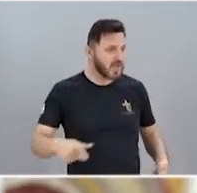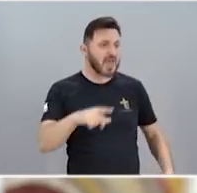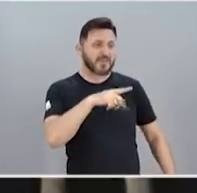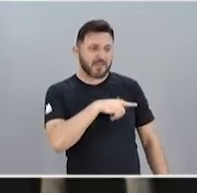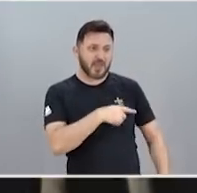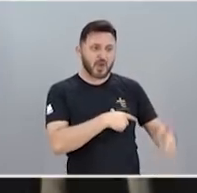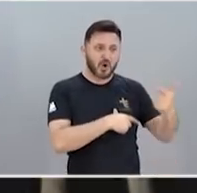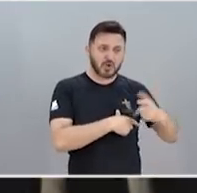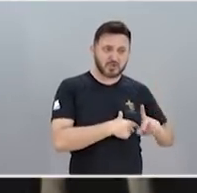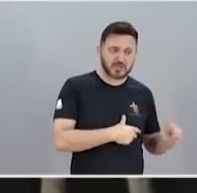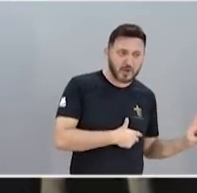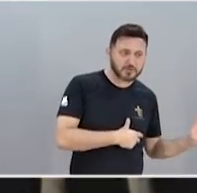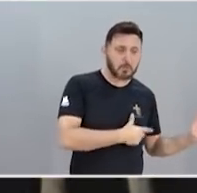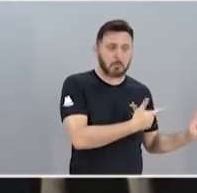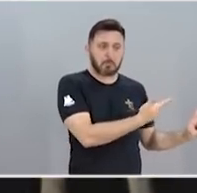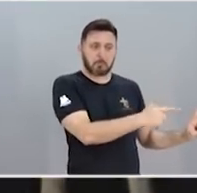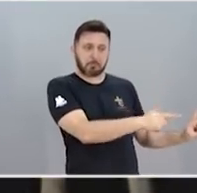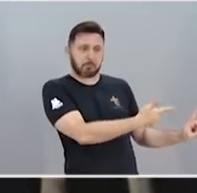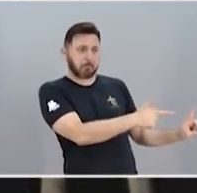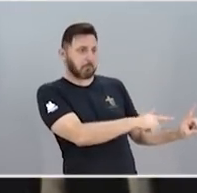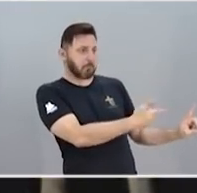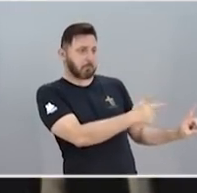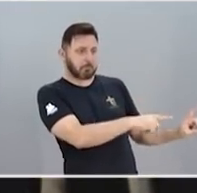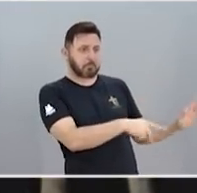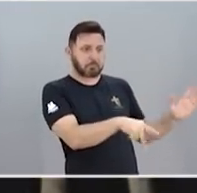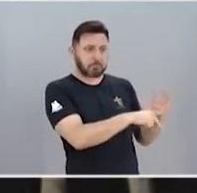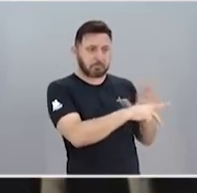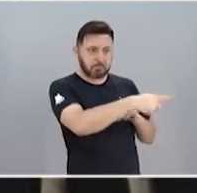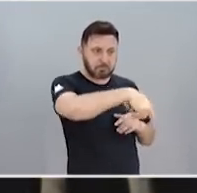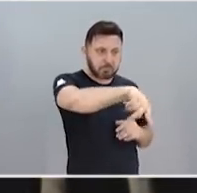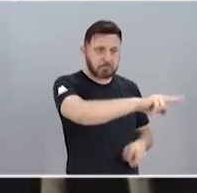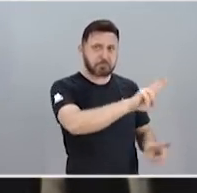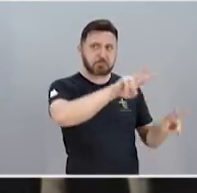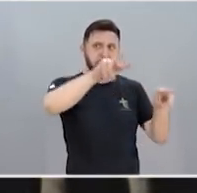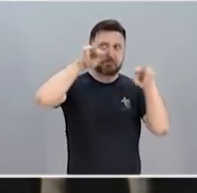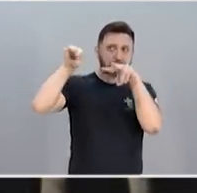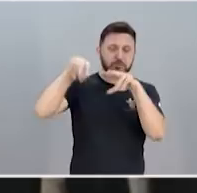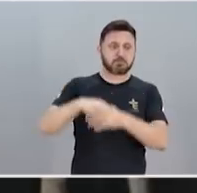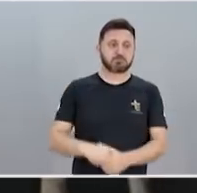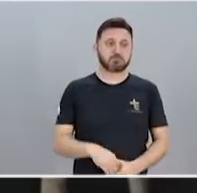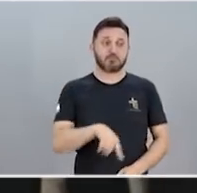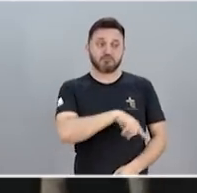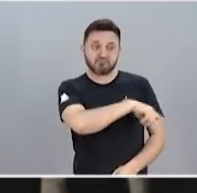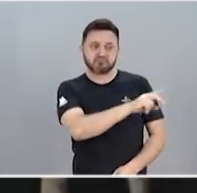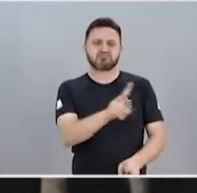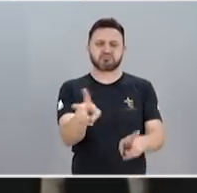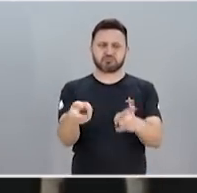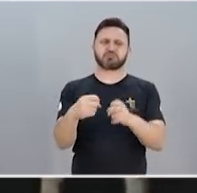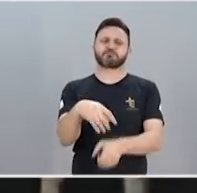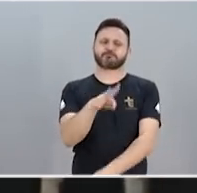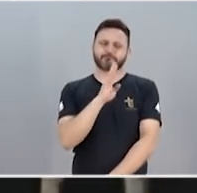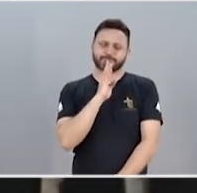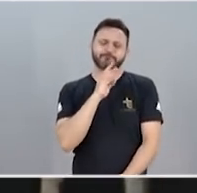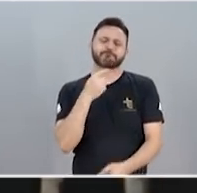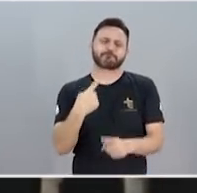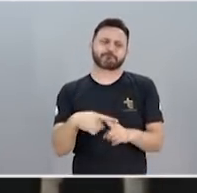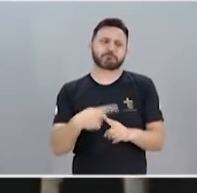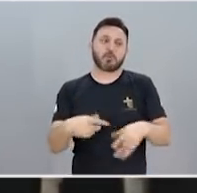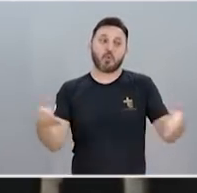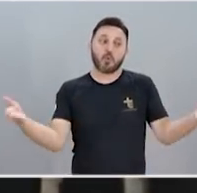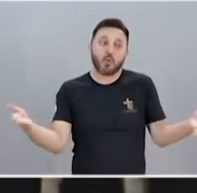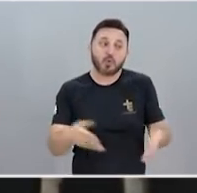Egito, diante de teus próprios olhos? Reconhece, pois, hoje,